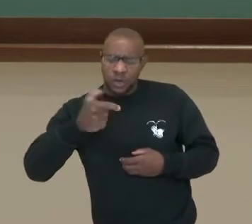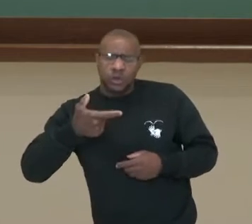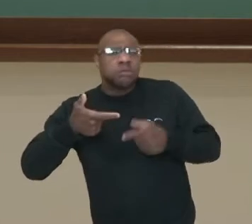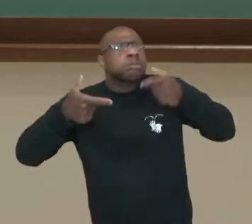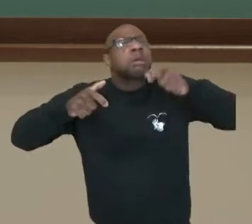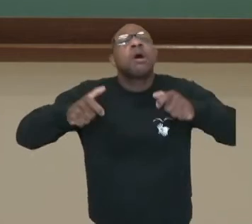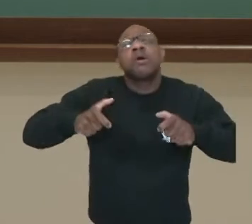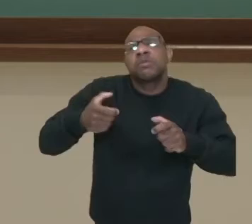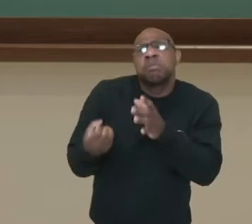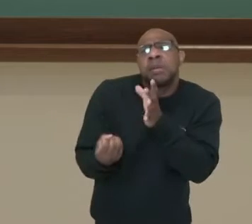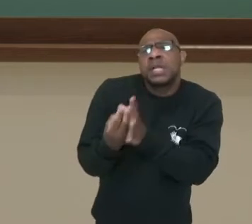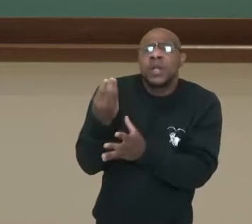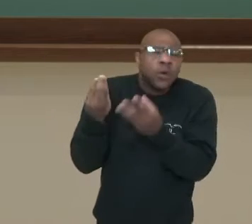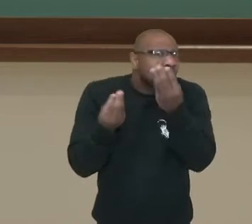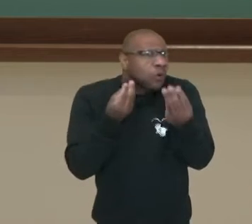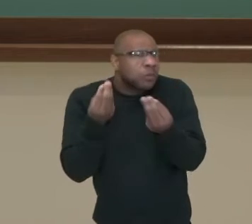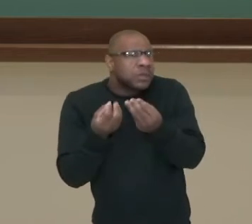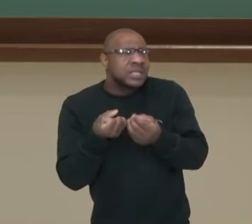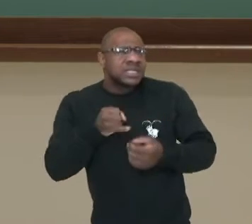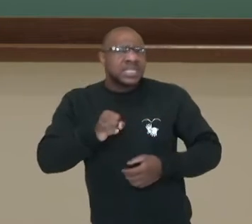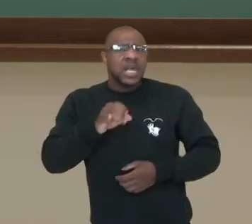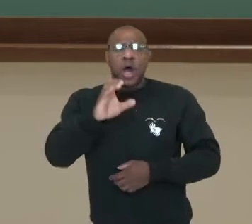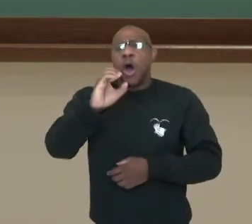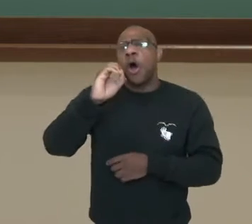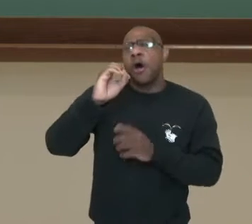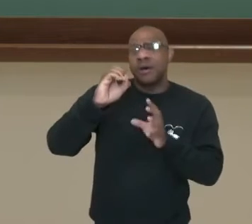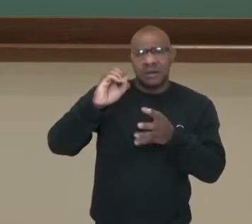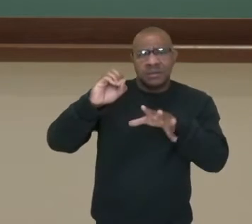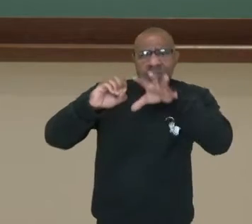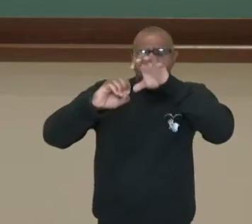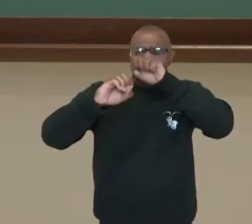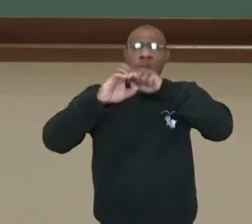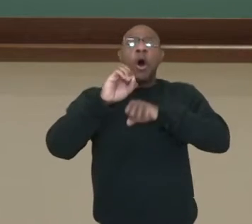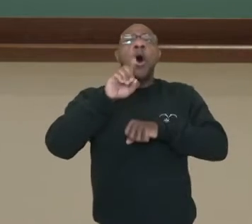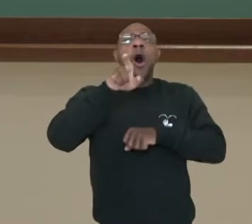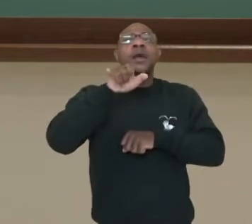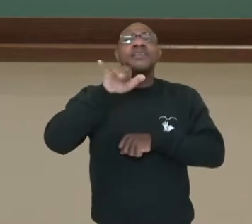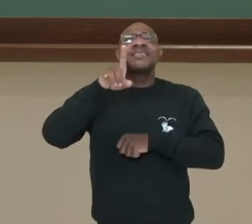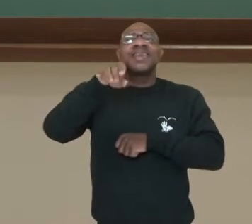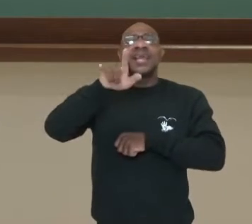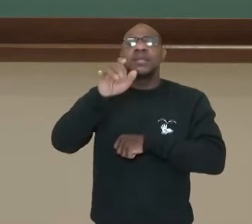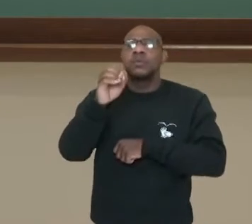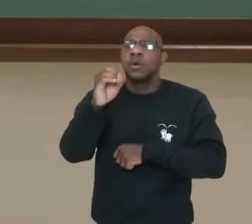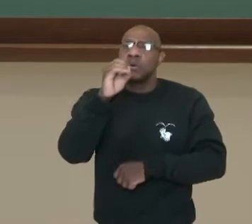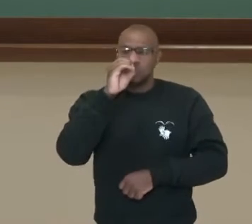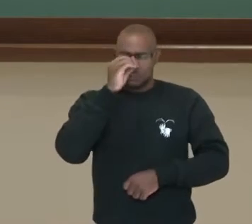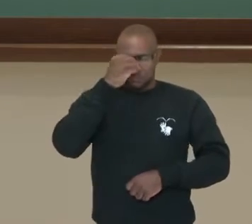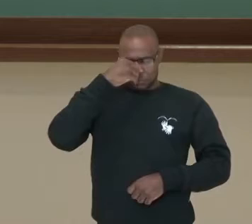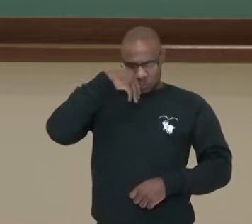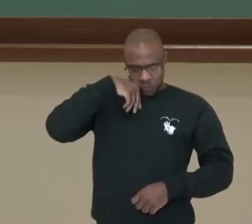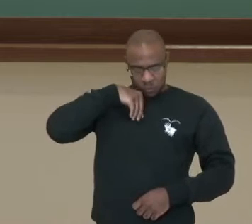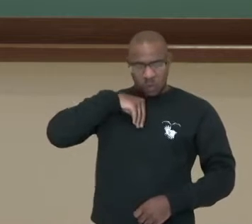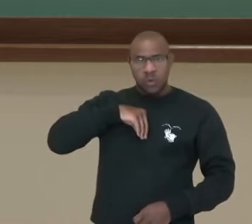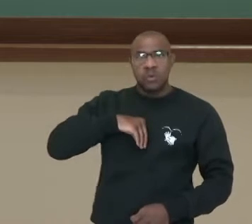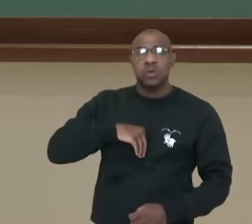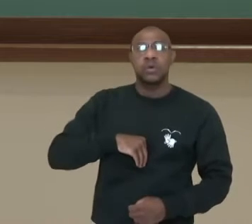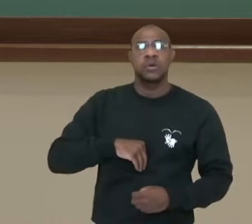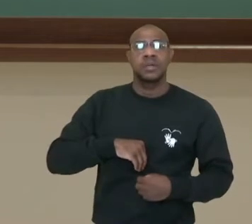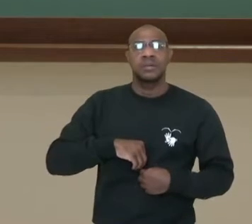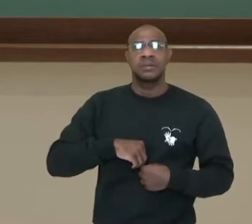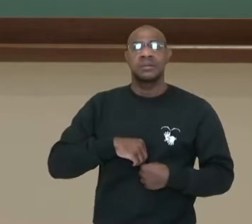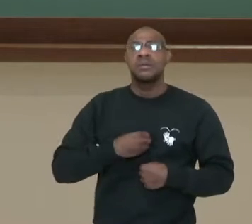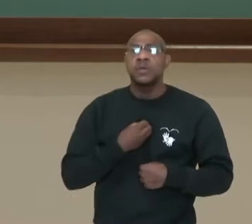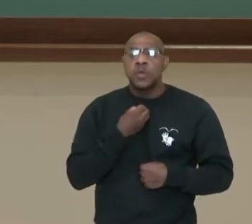que ele apareceu ali? Se nós inspiramos oxigênio, o que aconteceu dentro do nosso corpo para que ao invés de